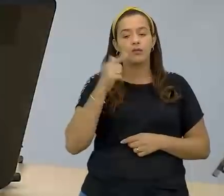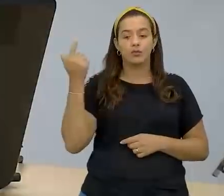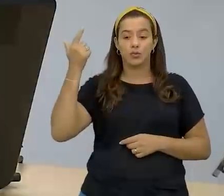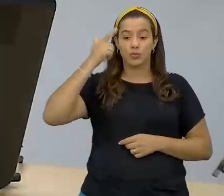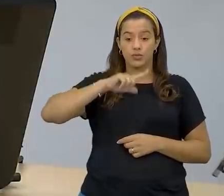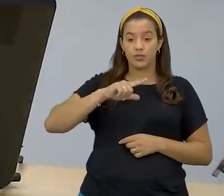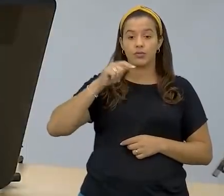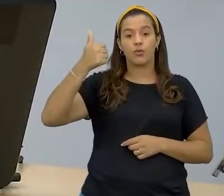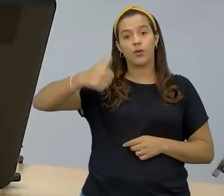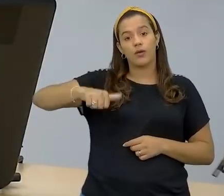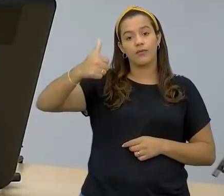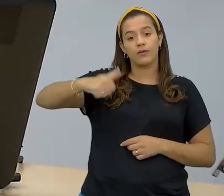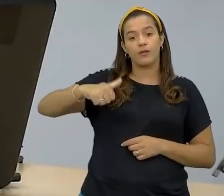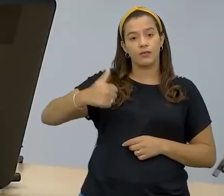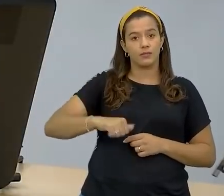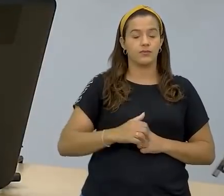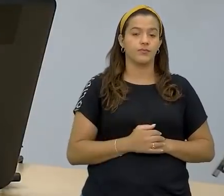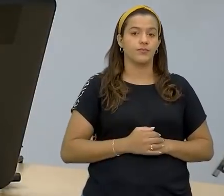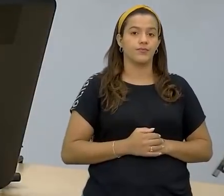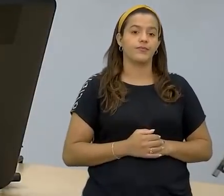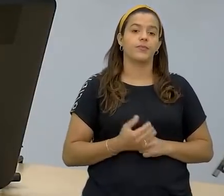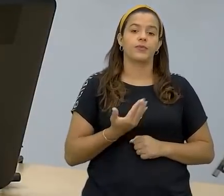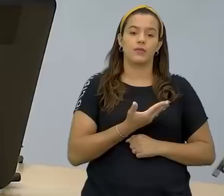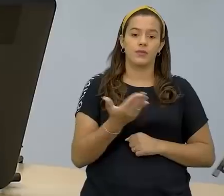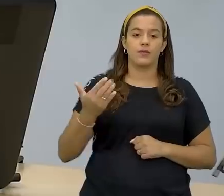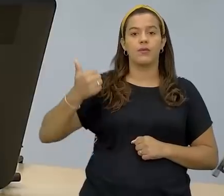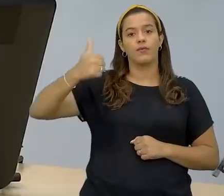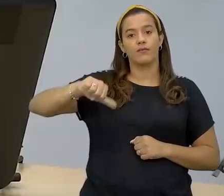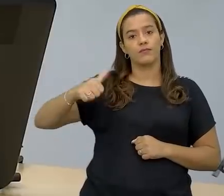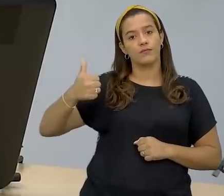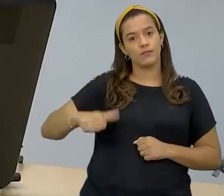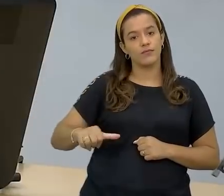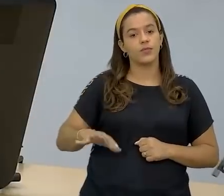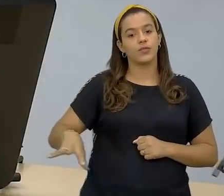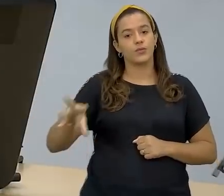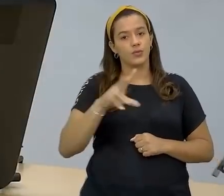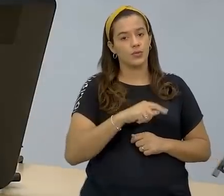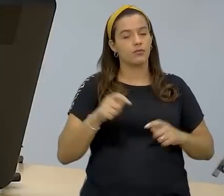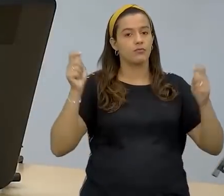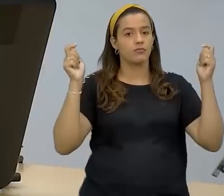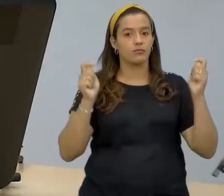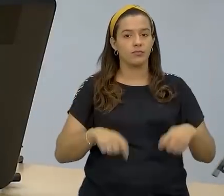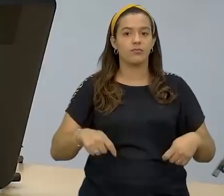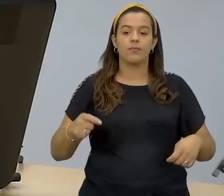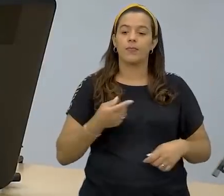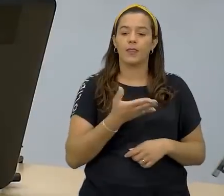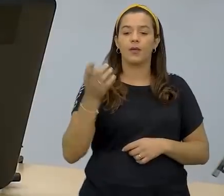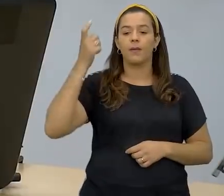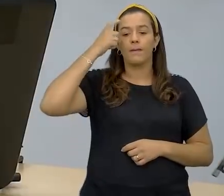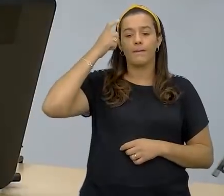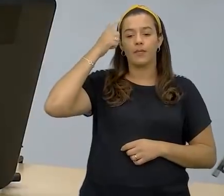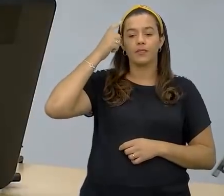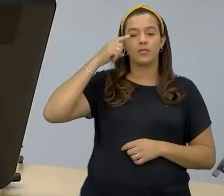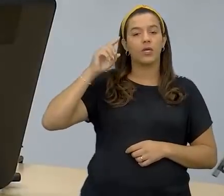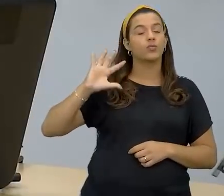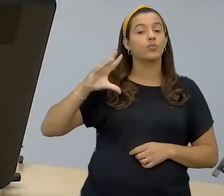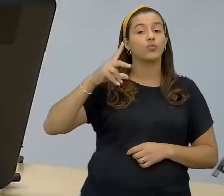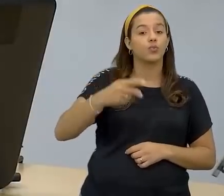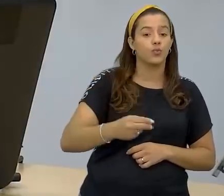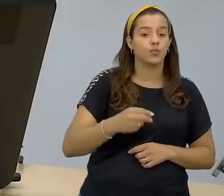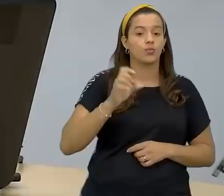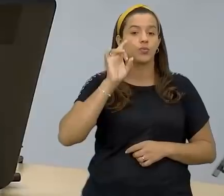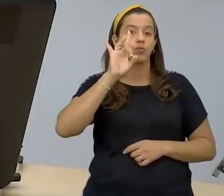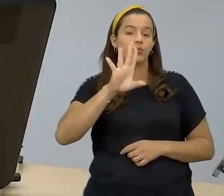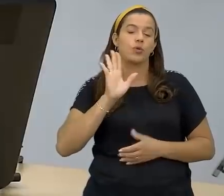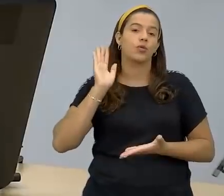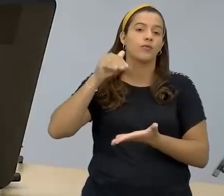a avaliação, certo? A avaliação, já destaco aqui que a gente tem que pensar num todo, não é só uma provinha que a gente